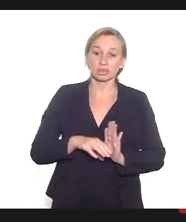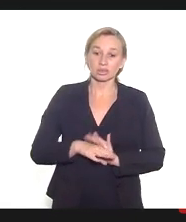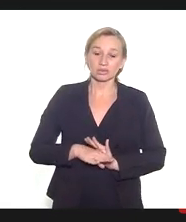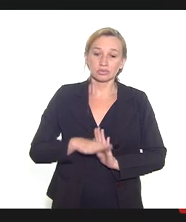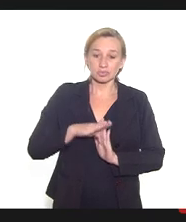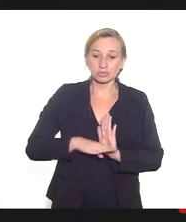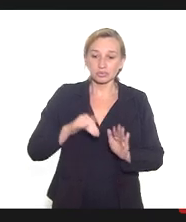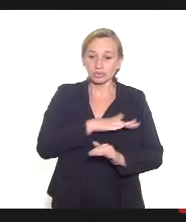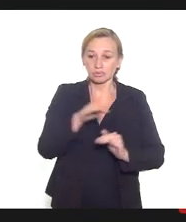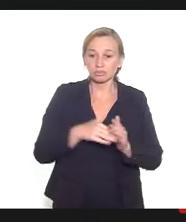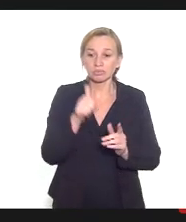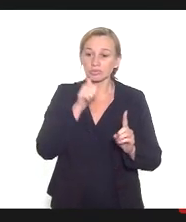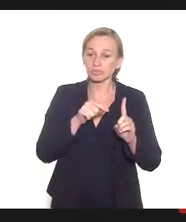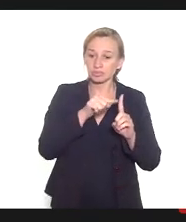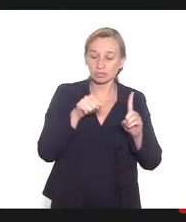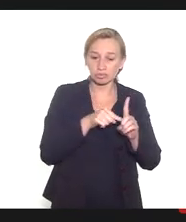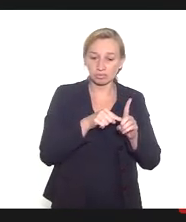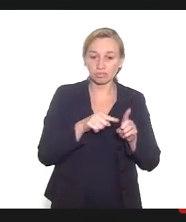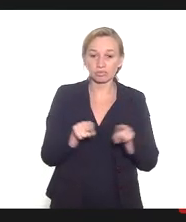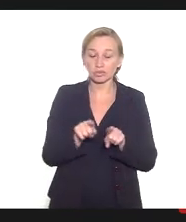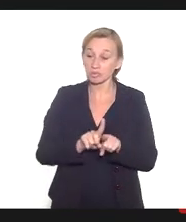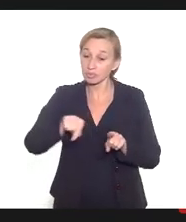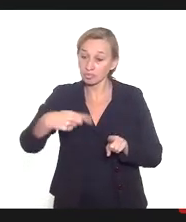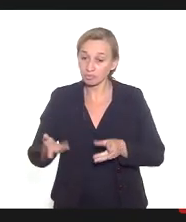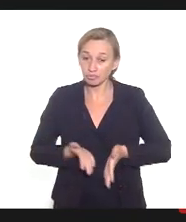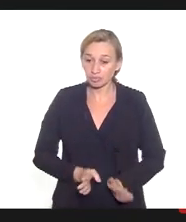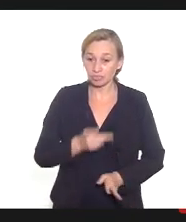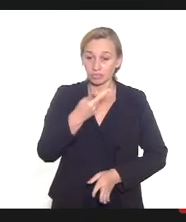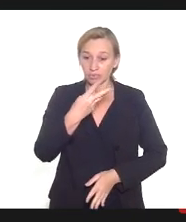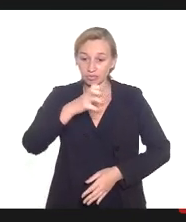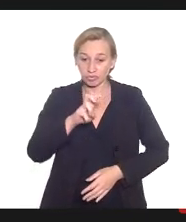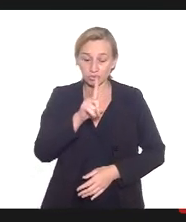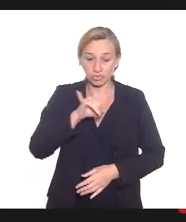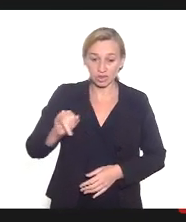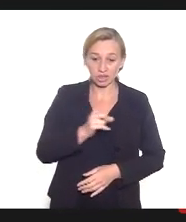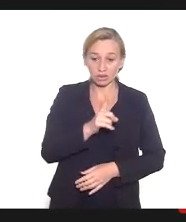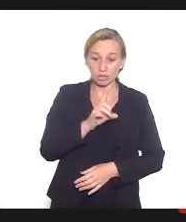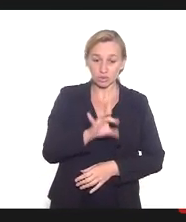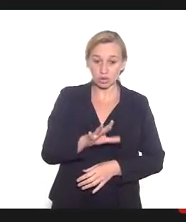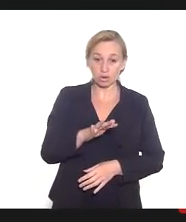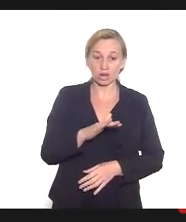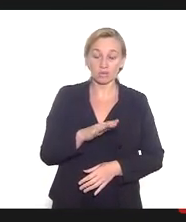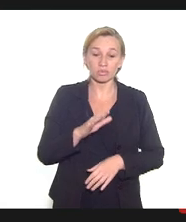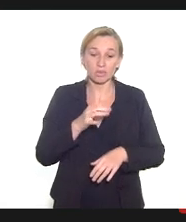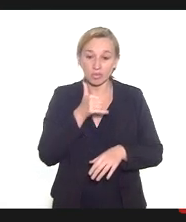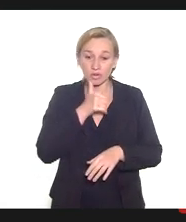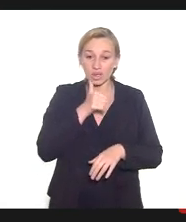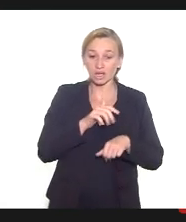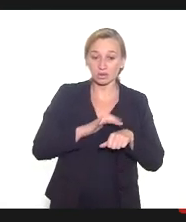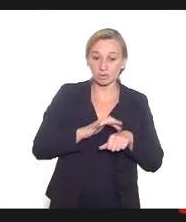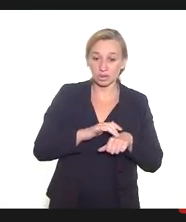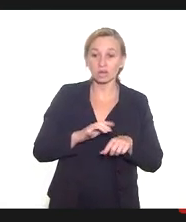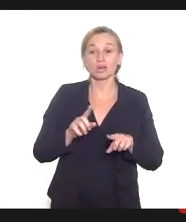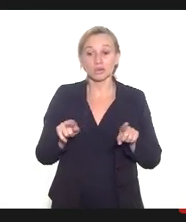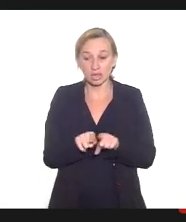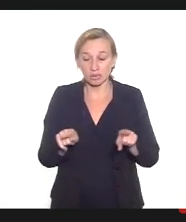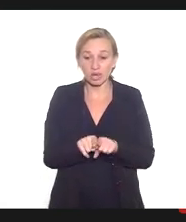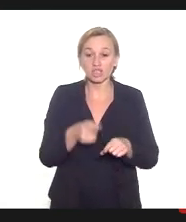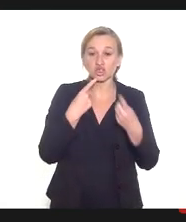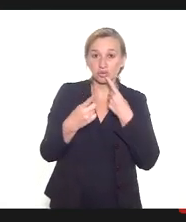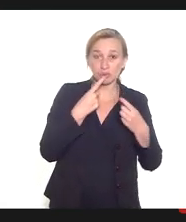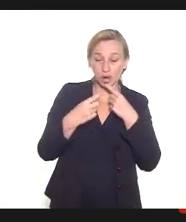de todas as gestantes e puérperas e não apenas aquelas com comorbidades então isso foi também muito